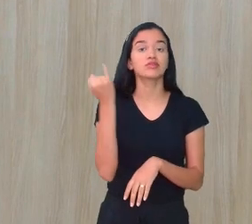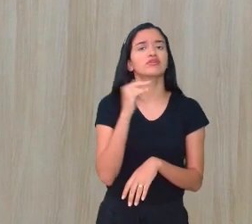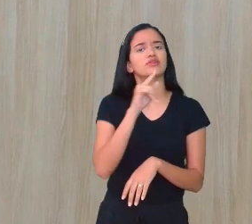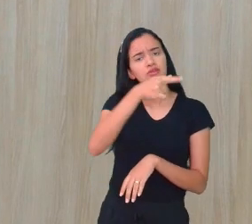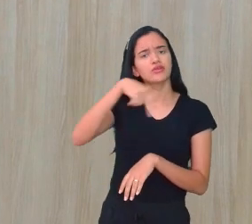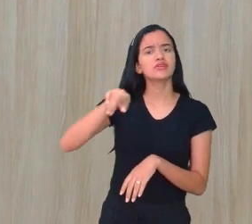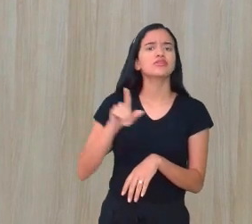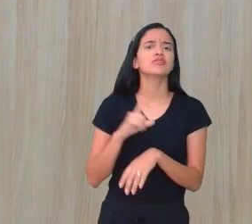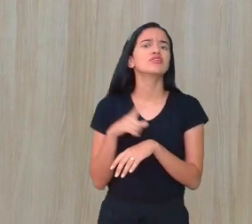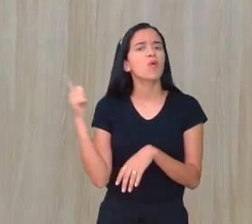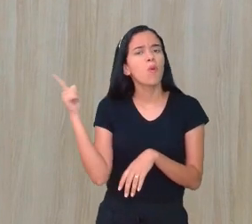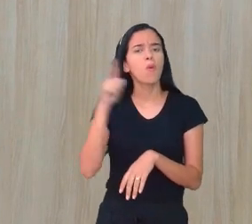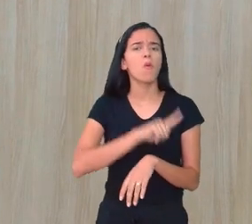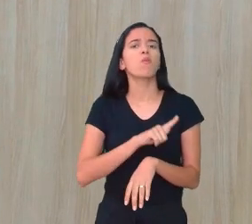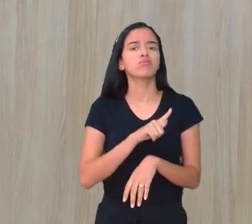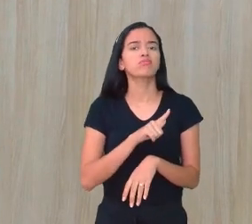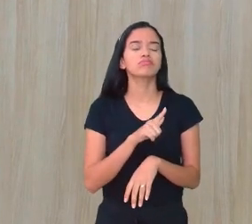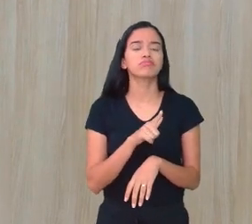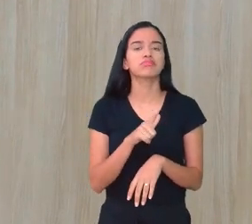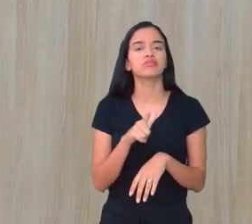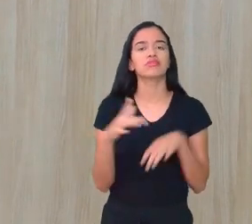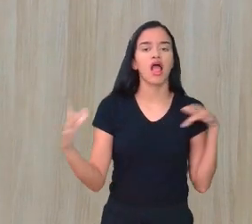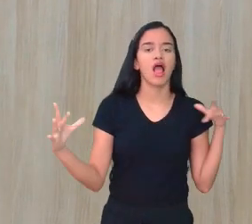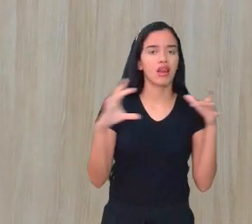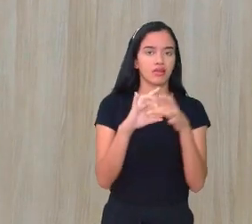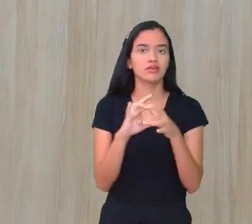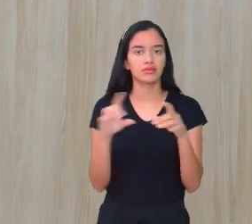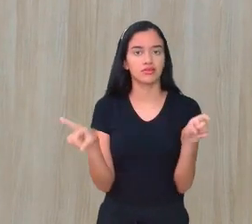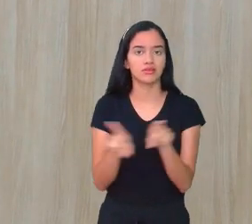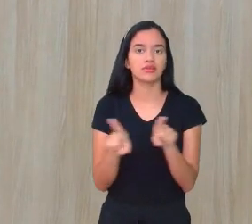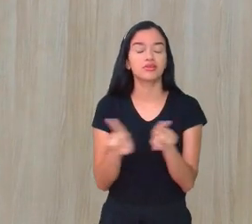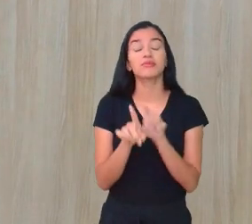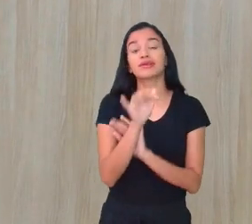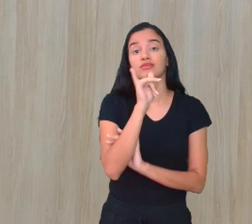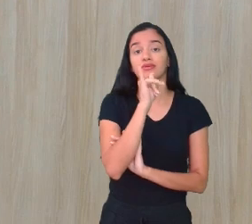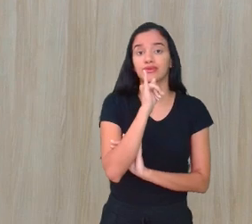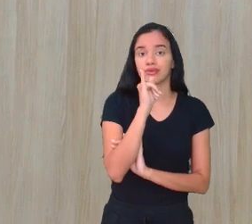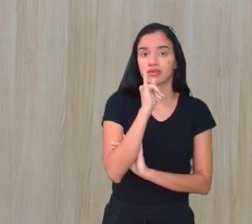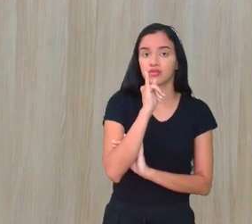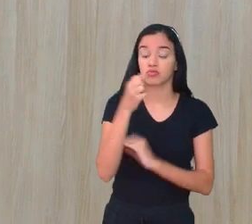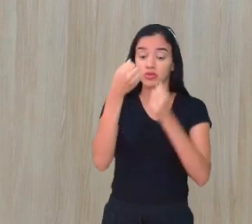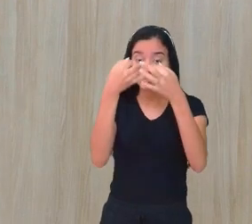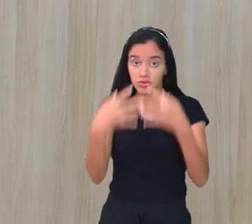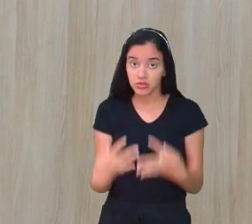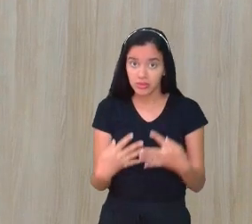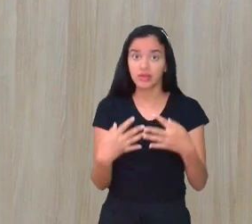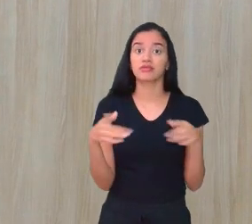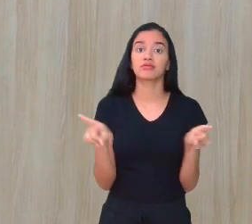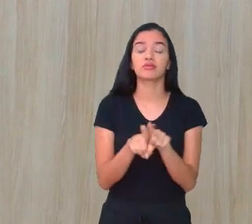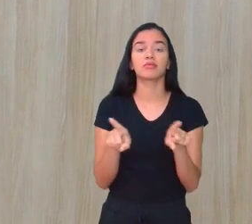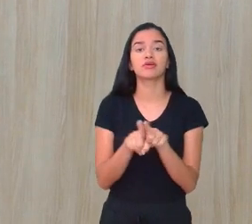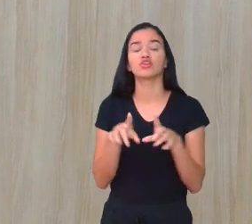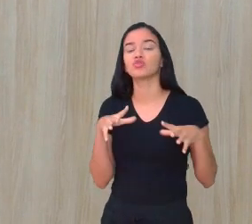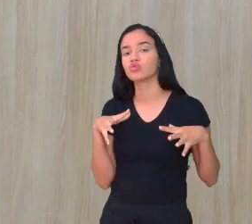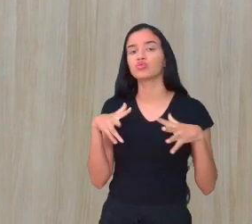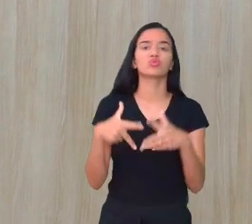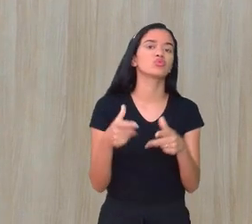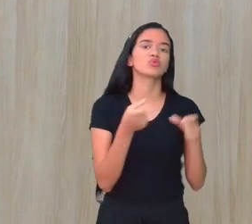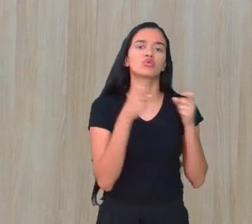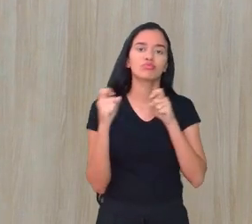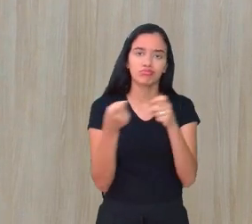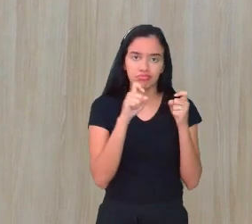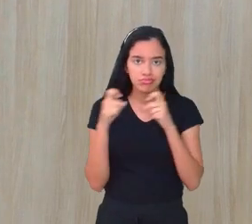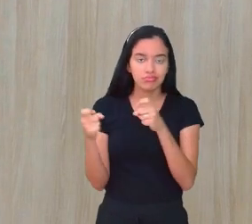que vocês consigam fazer aí as ligações, né, dos exemplos do que eu estou falando aqui, né, de tudo que a gente está